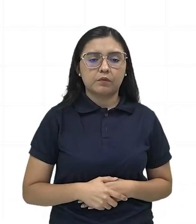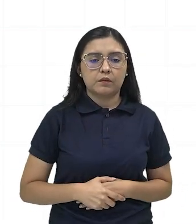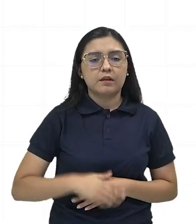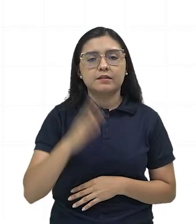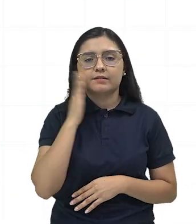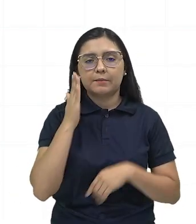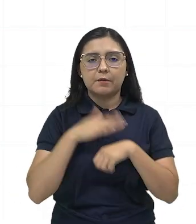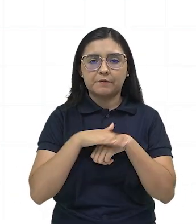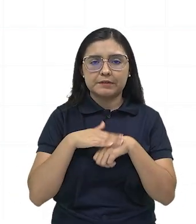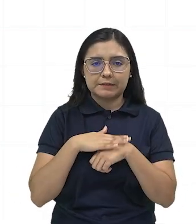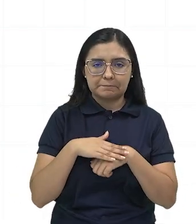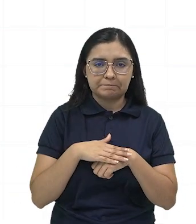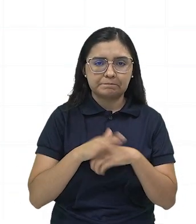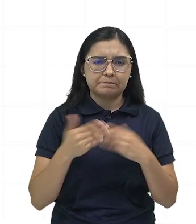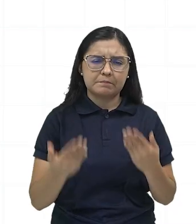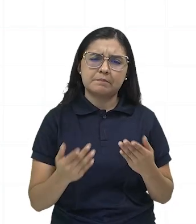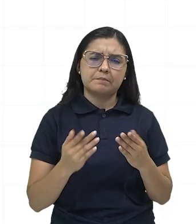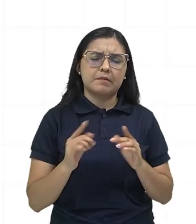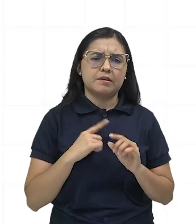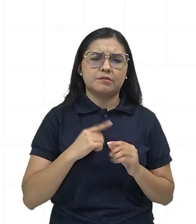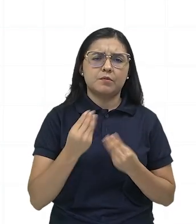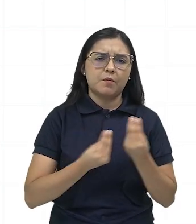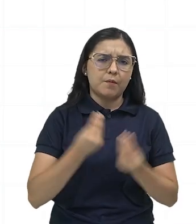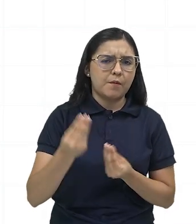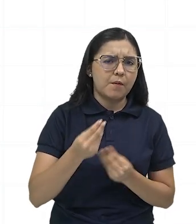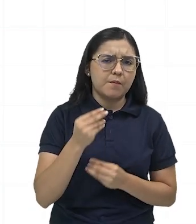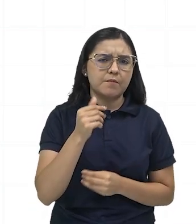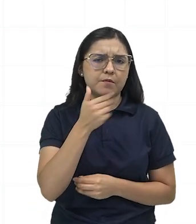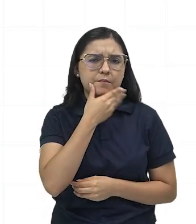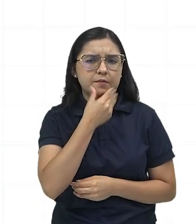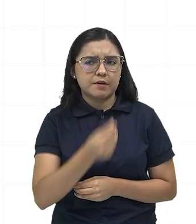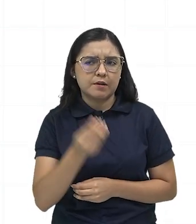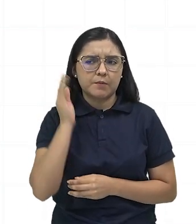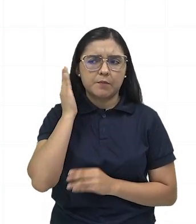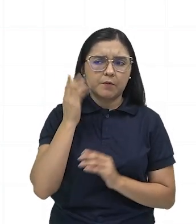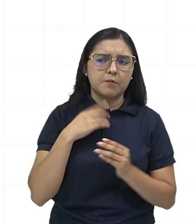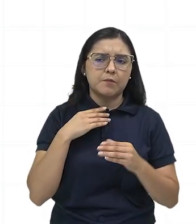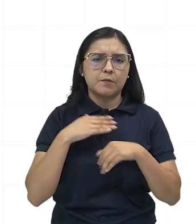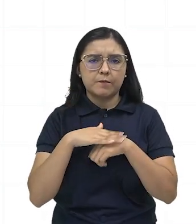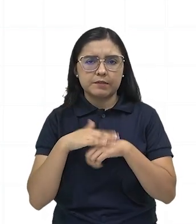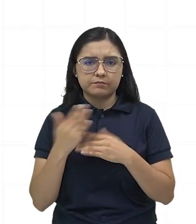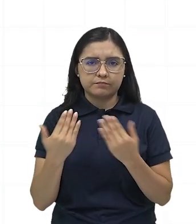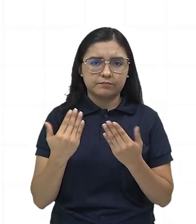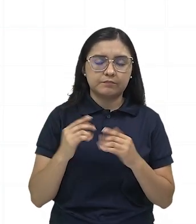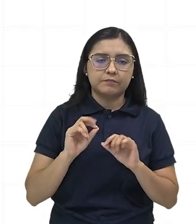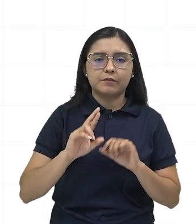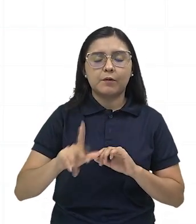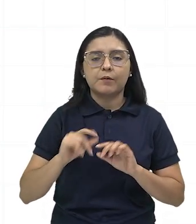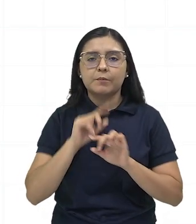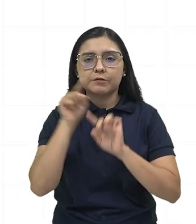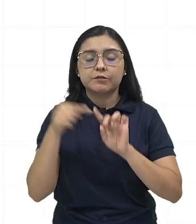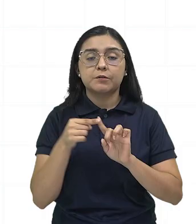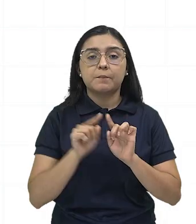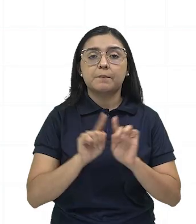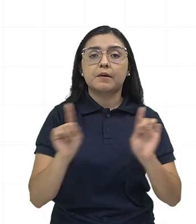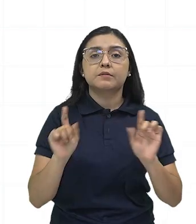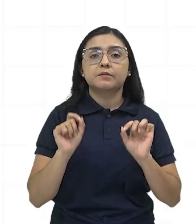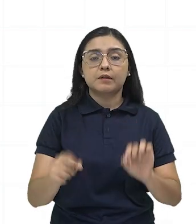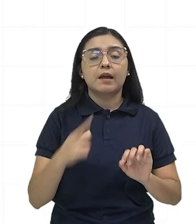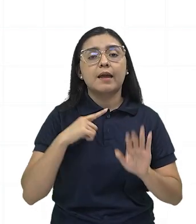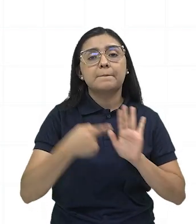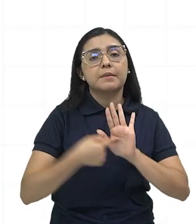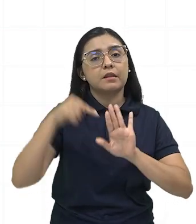saiba conversar. Ora, uma conversa entre um menino e um burrinho, justamente aquilo que não precisa ser objetivo, muito pelo contrário,